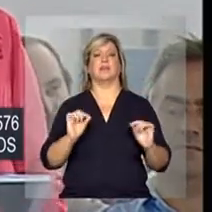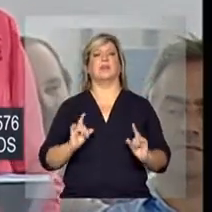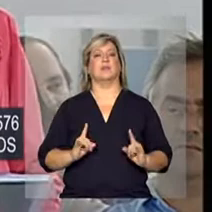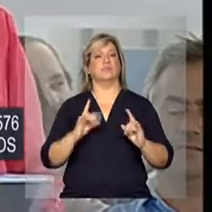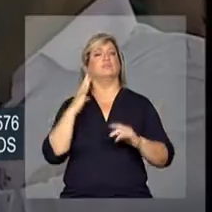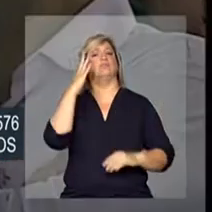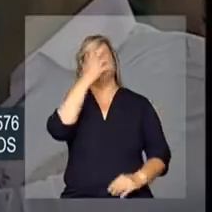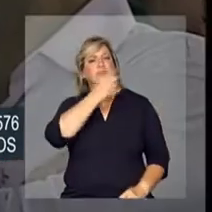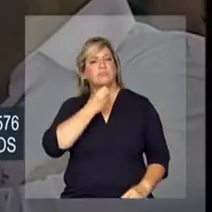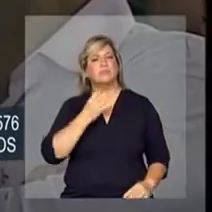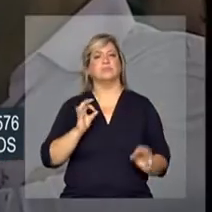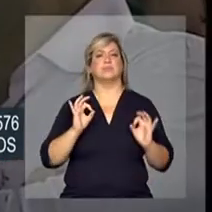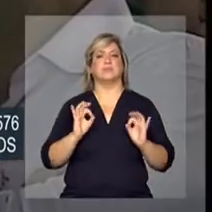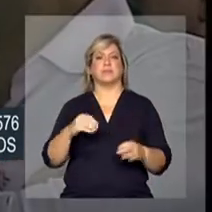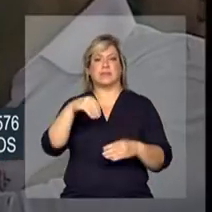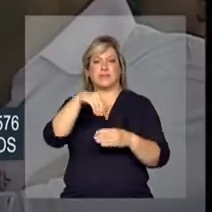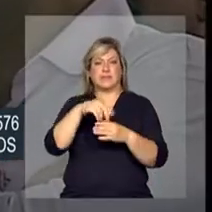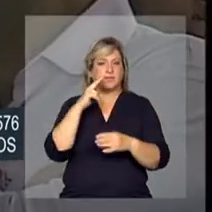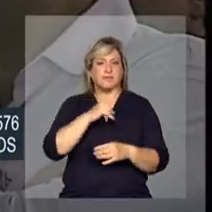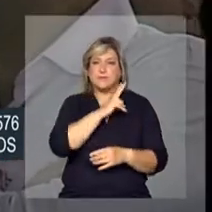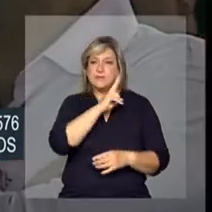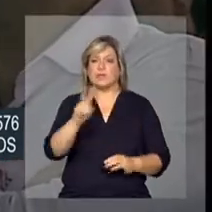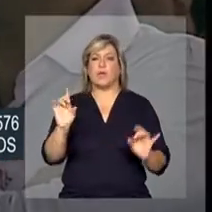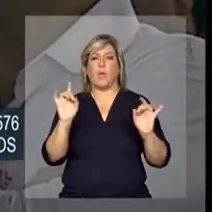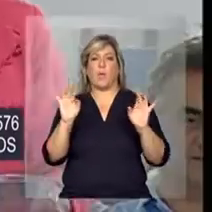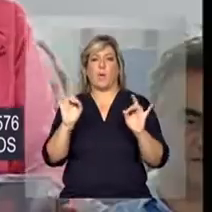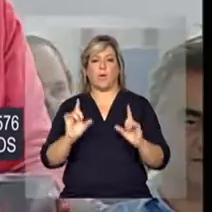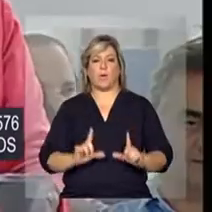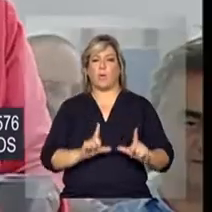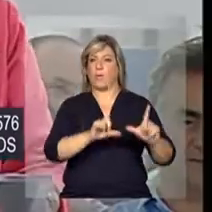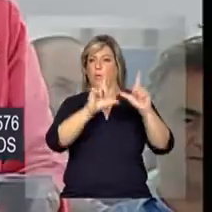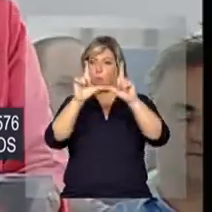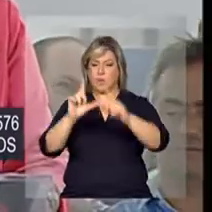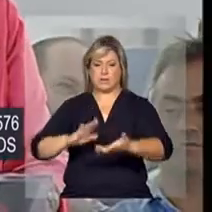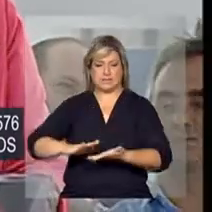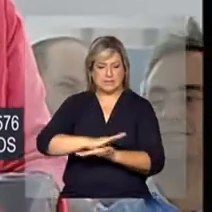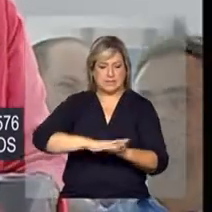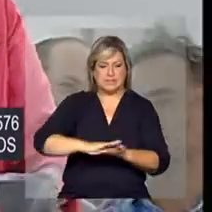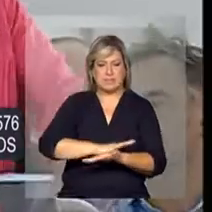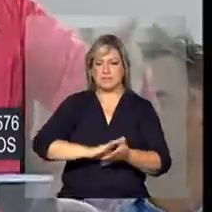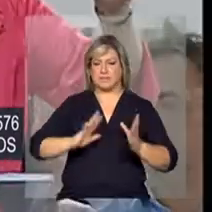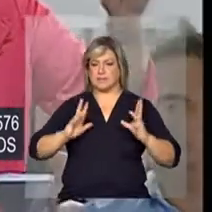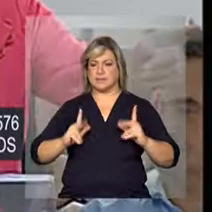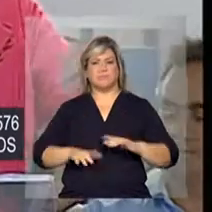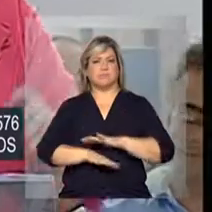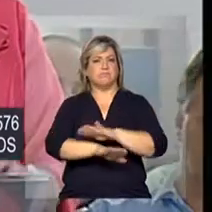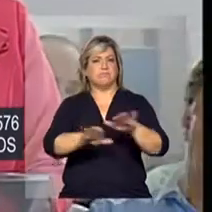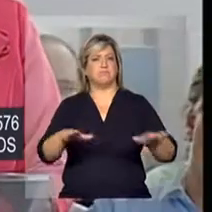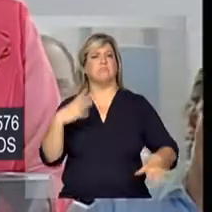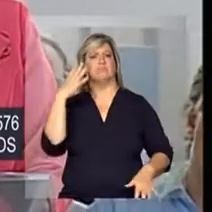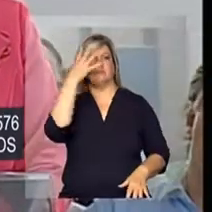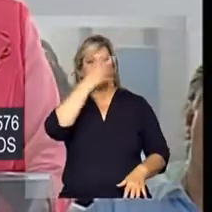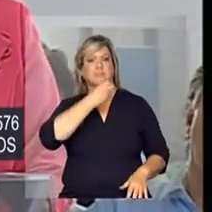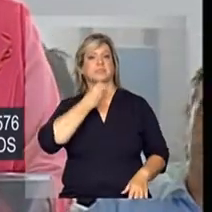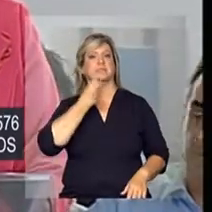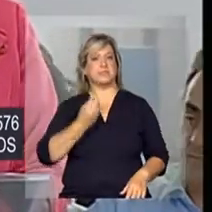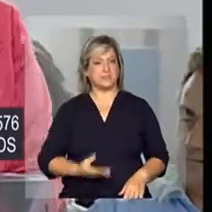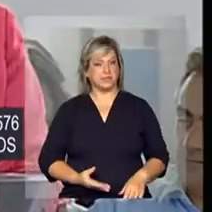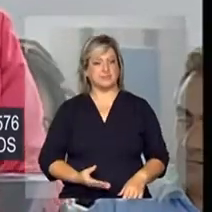hoje essa qualidade nas moradias, porque é um respeito para o povo